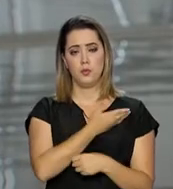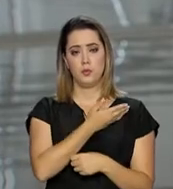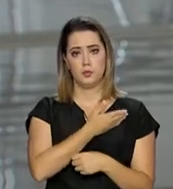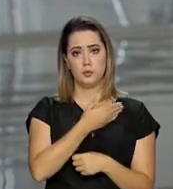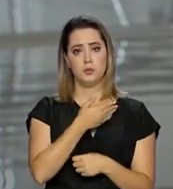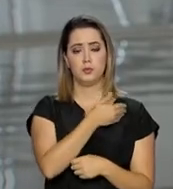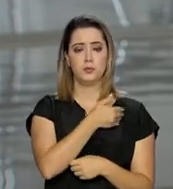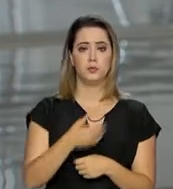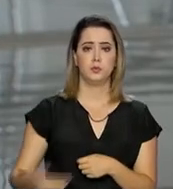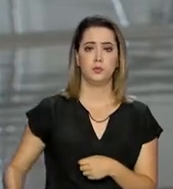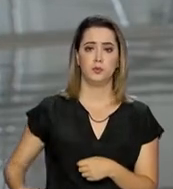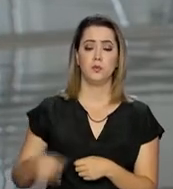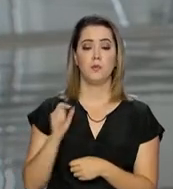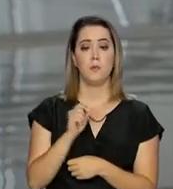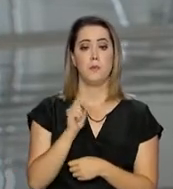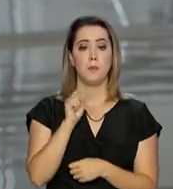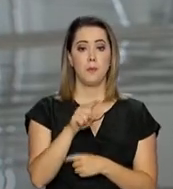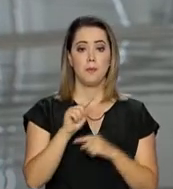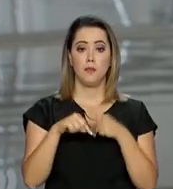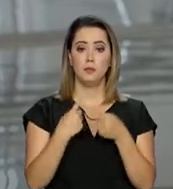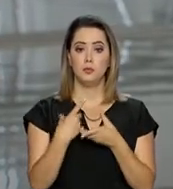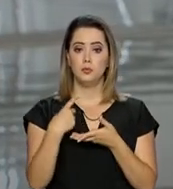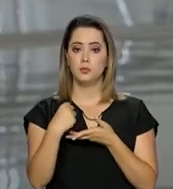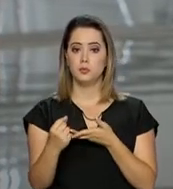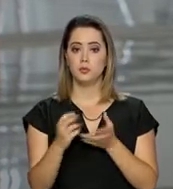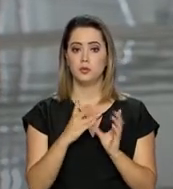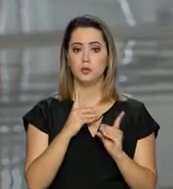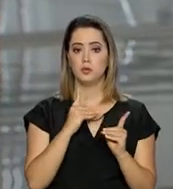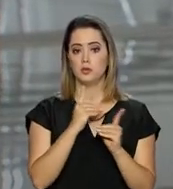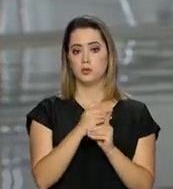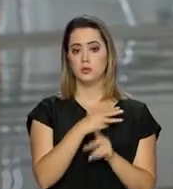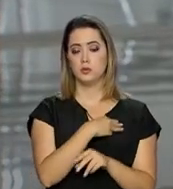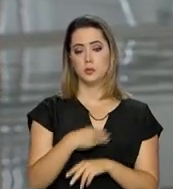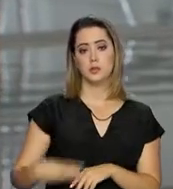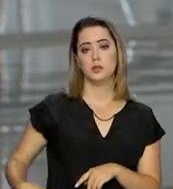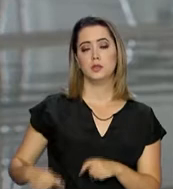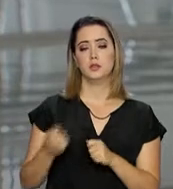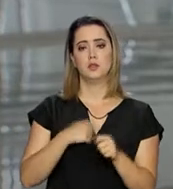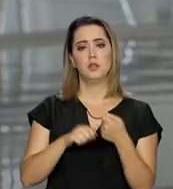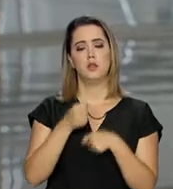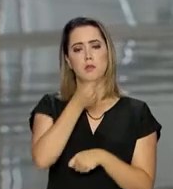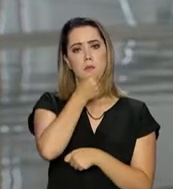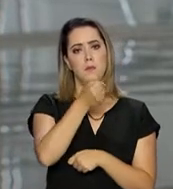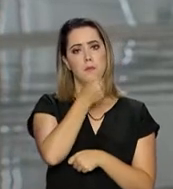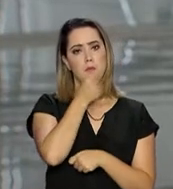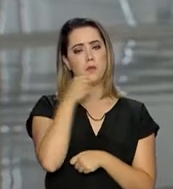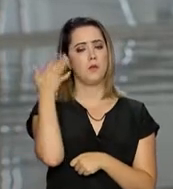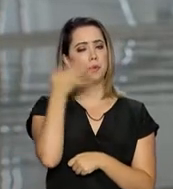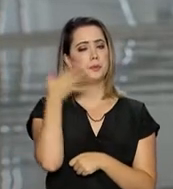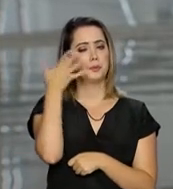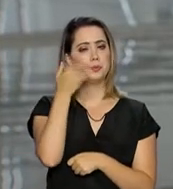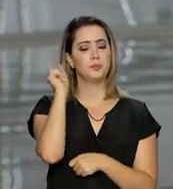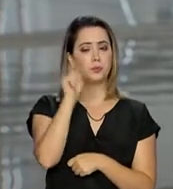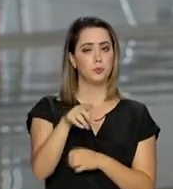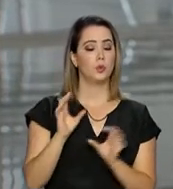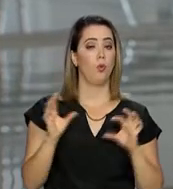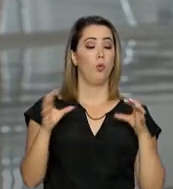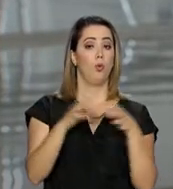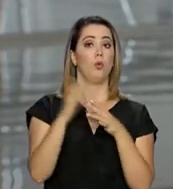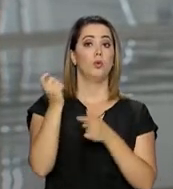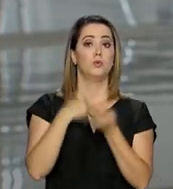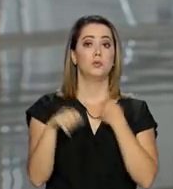governo na câmara na saída do encontro o ministro da fazenda conversou com os jornalistas e explicou que a equipe econômica